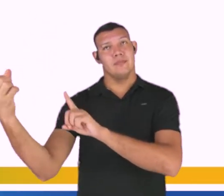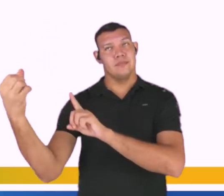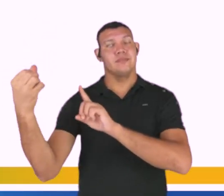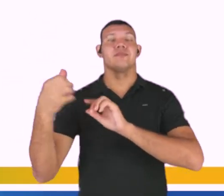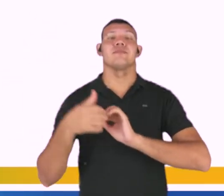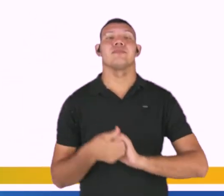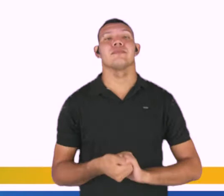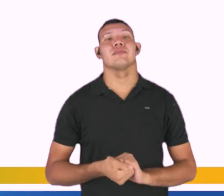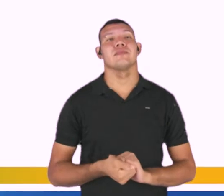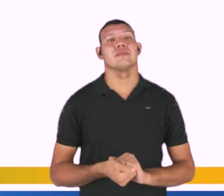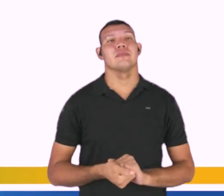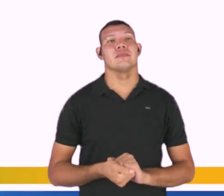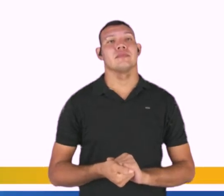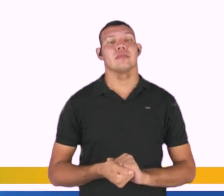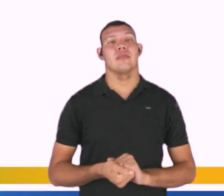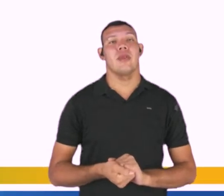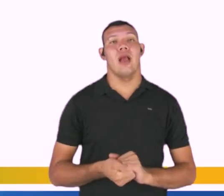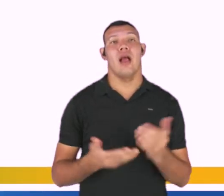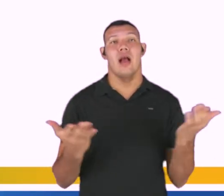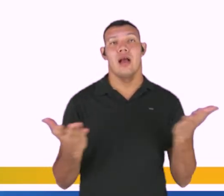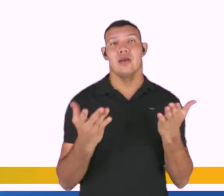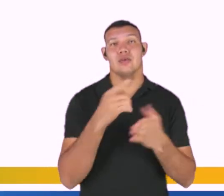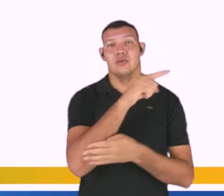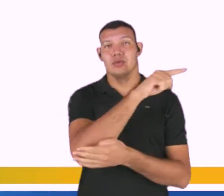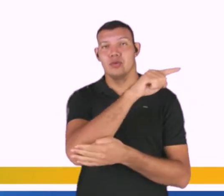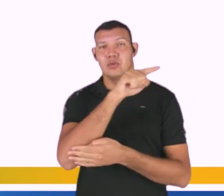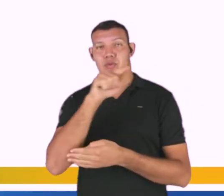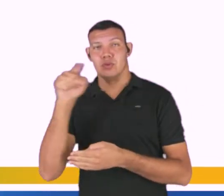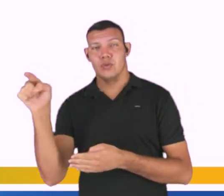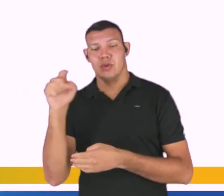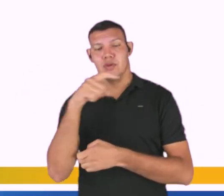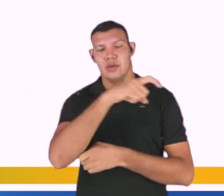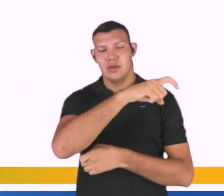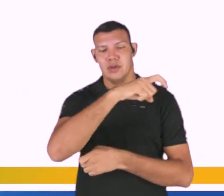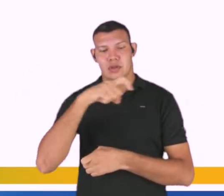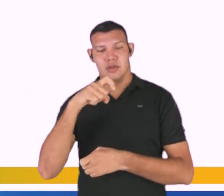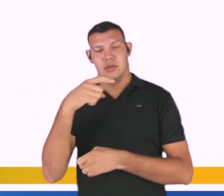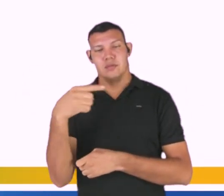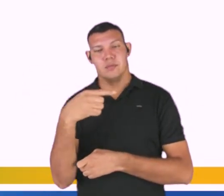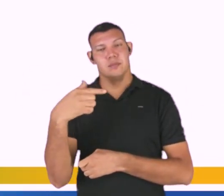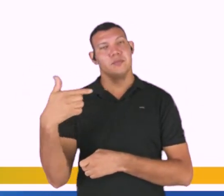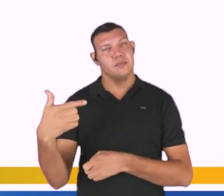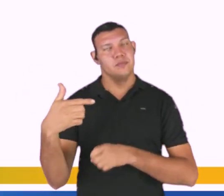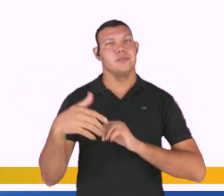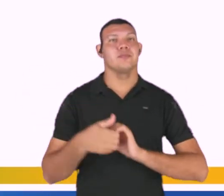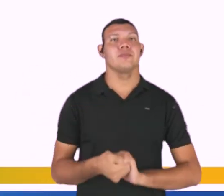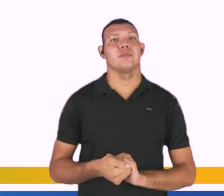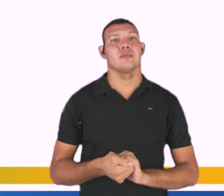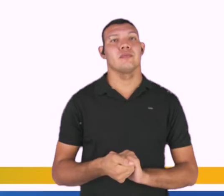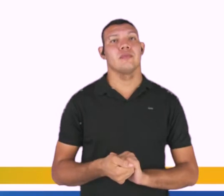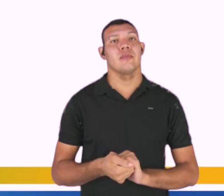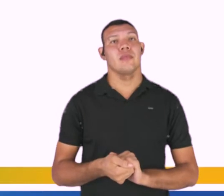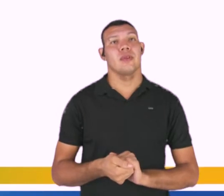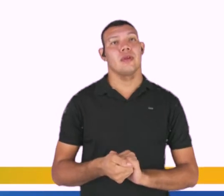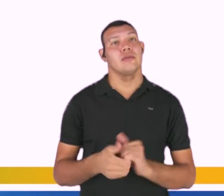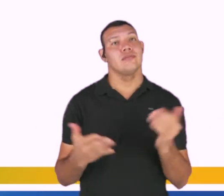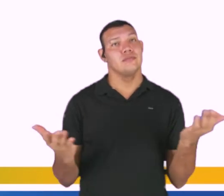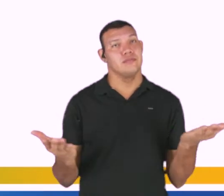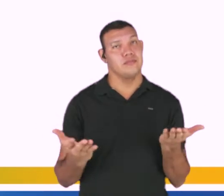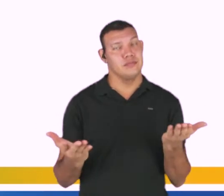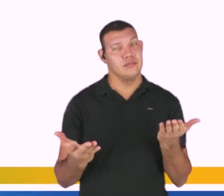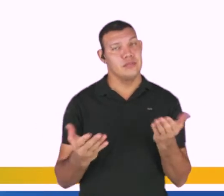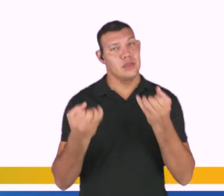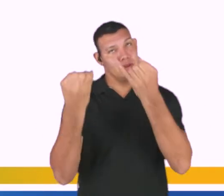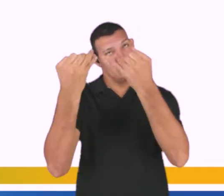- 3X mais seis e aí nós temos a divisão por x menos 2 nesse caso